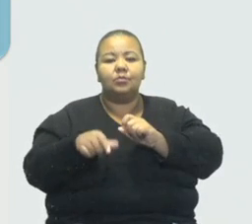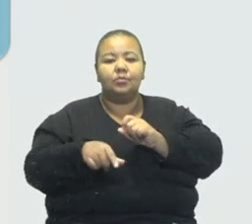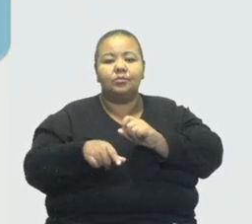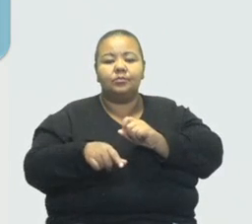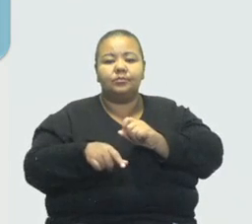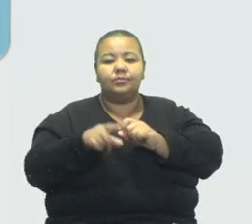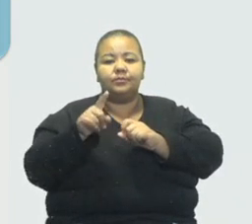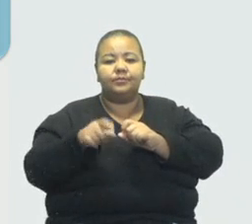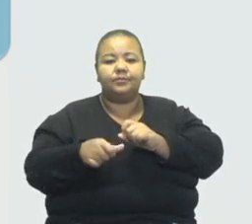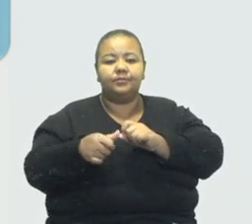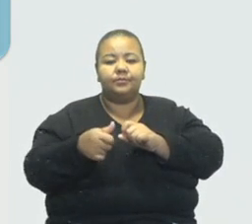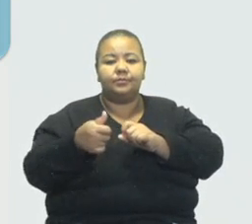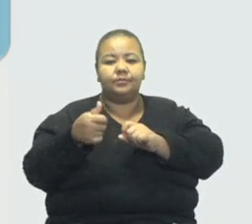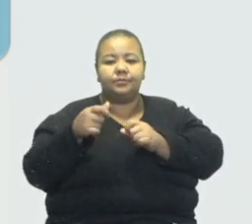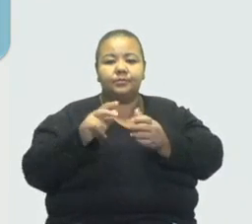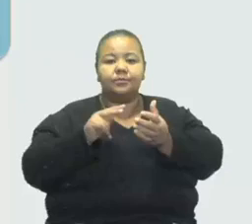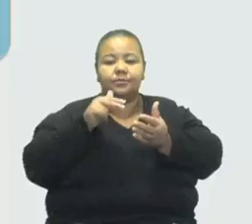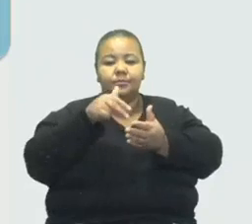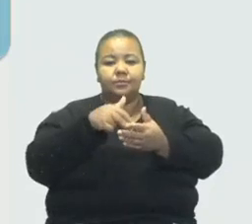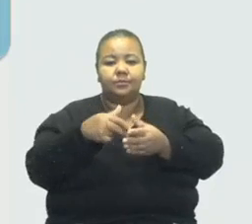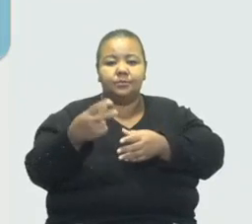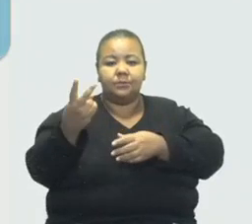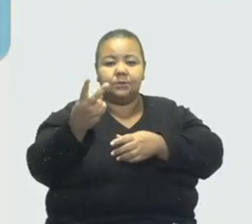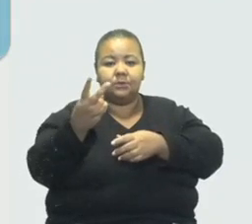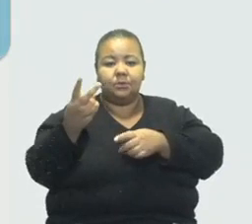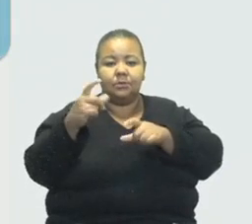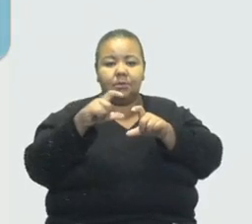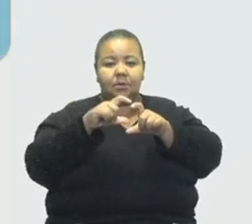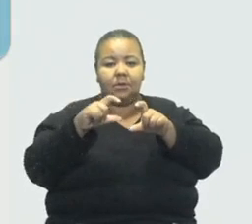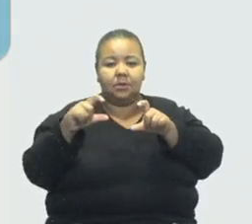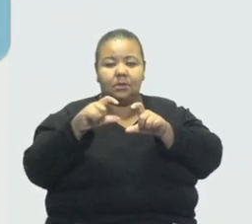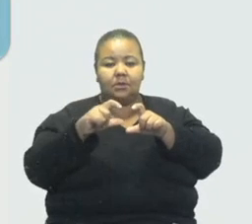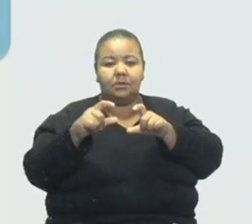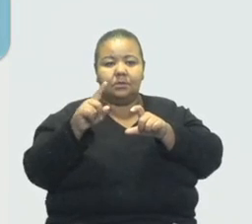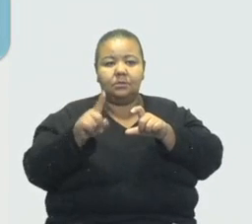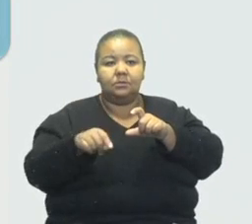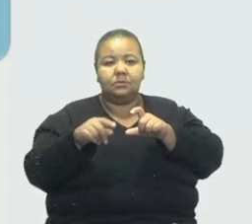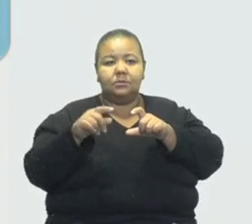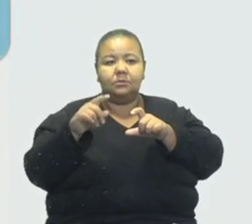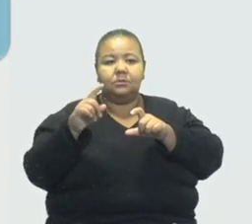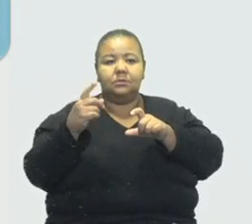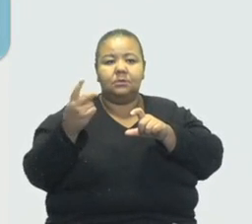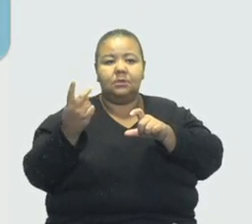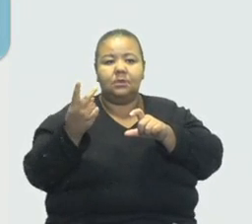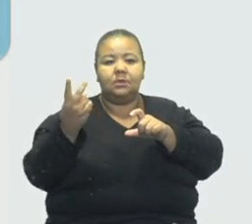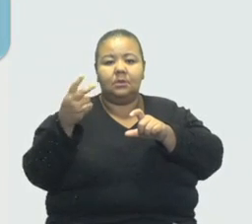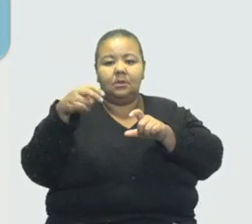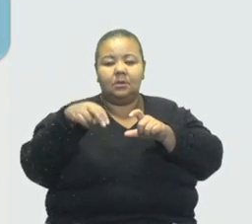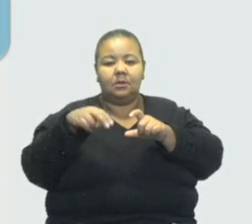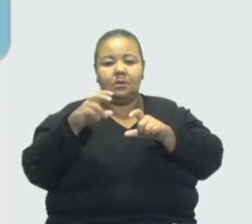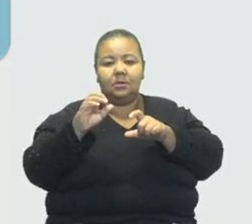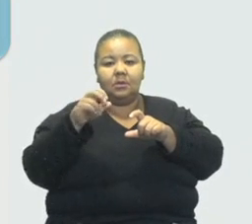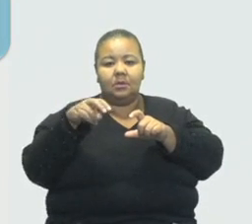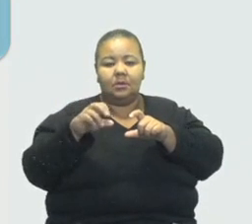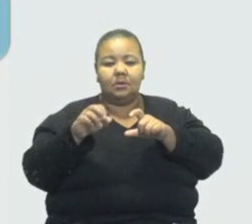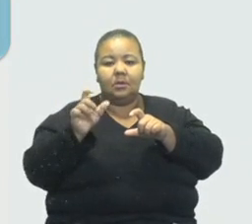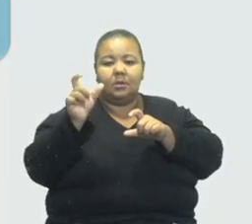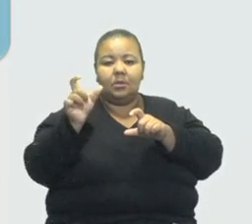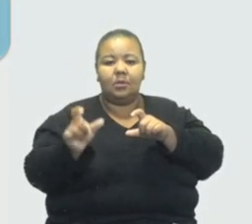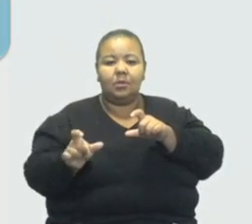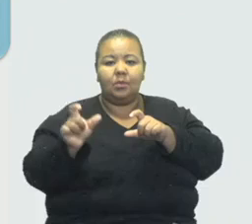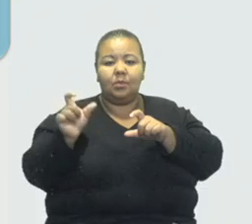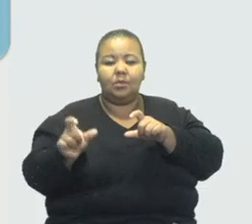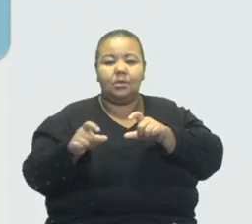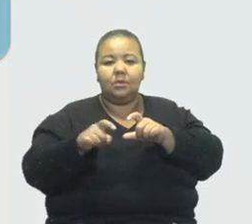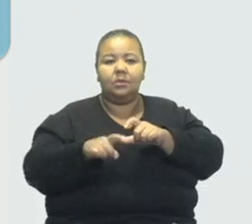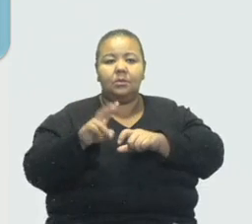matriz? Ele ocupa a posição na segunda linha e na enésima coluna. Quando nós trabalhamos com esse